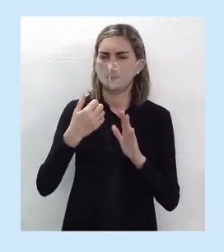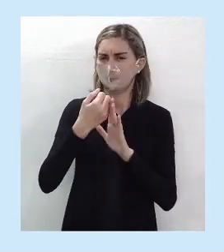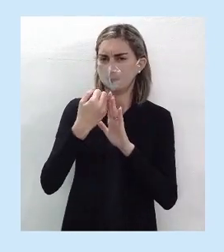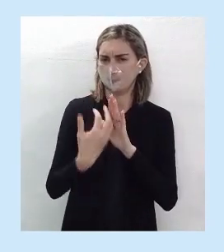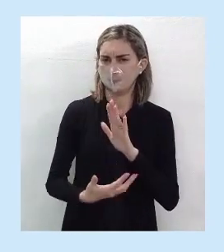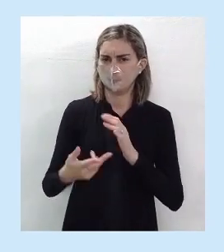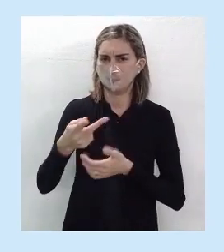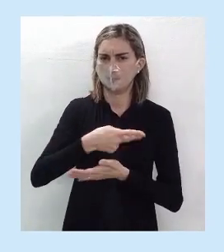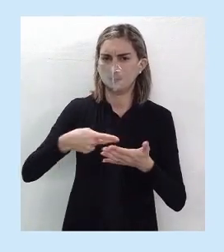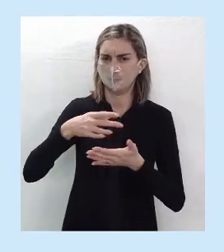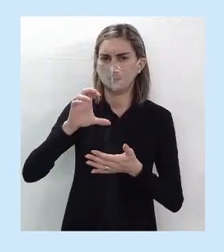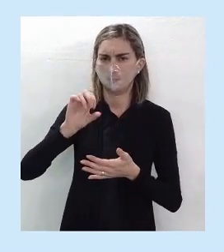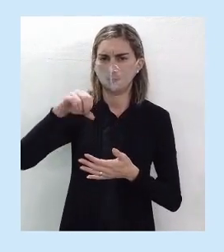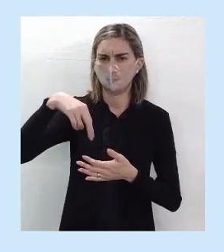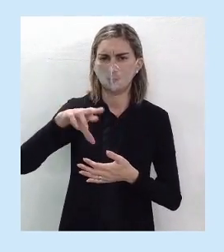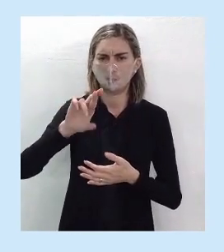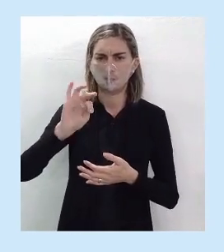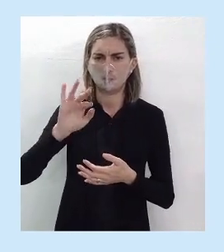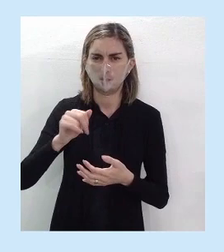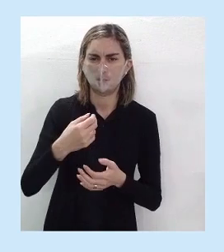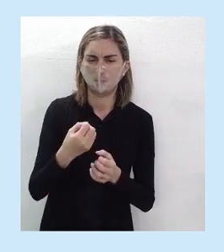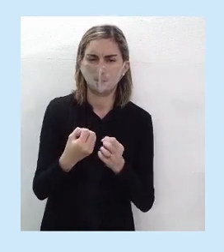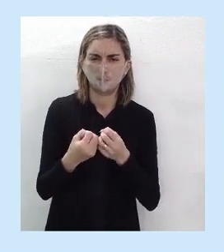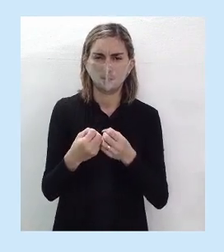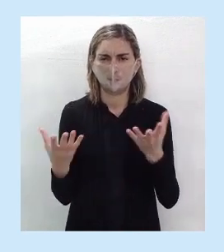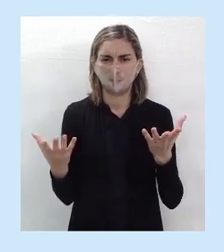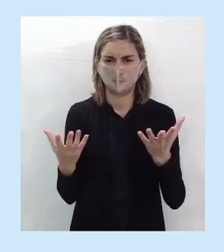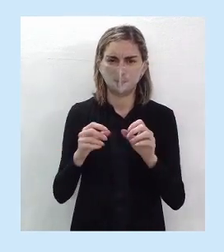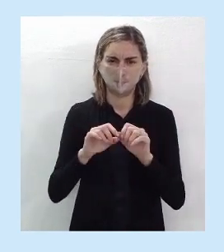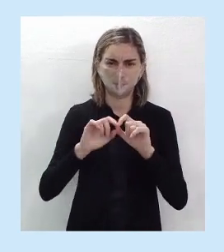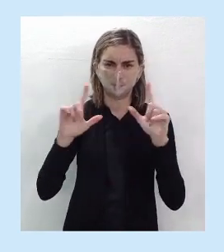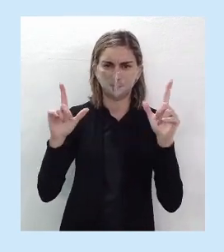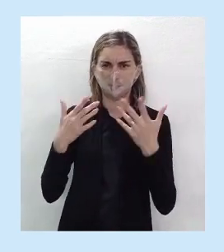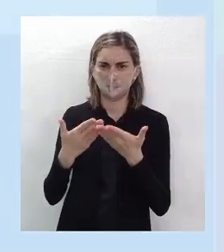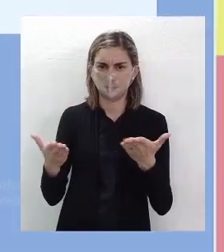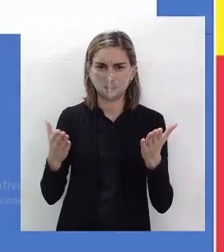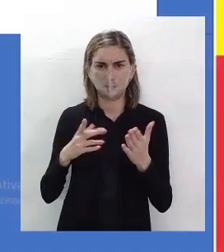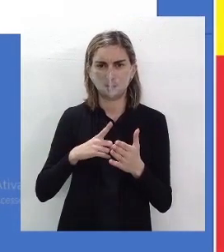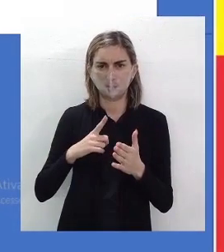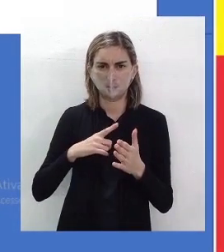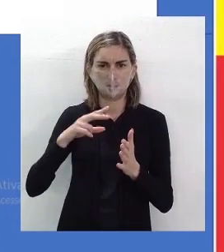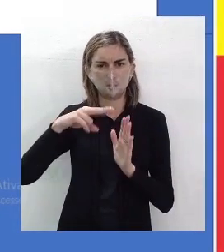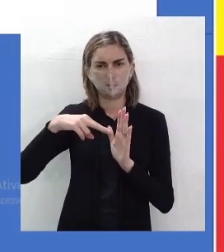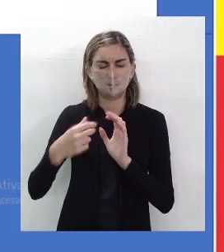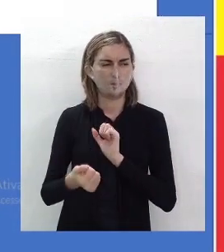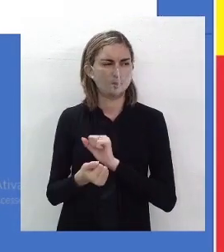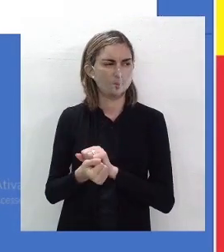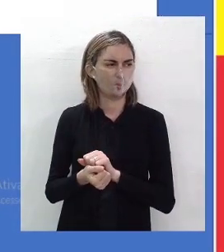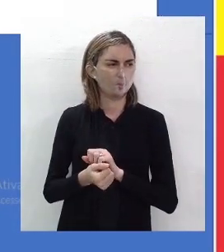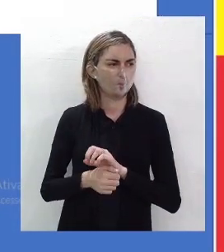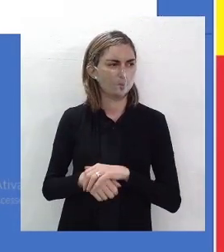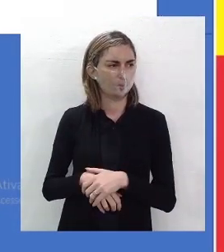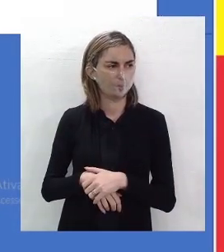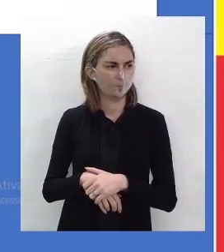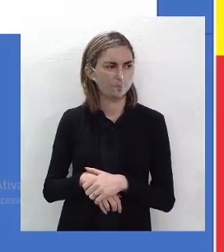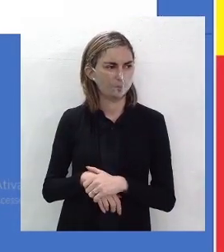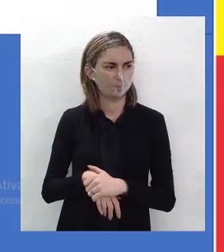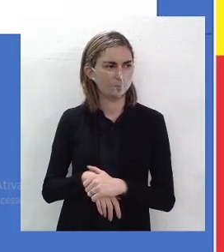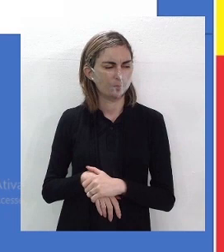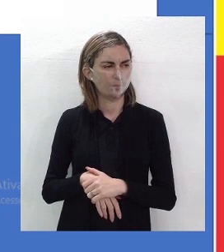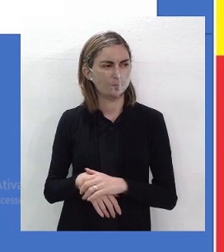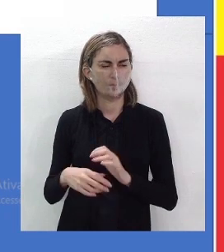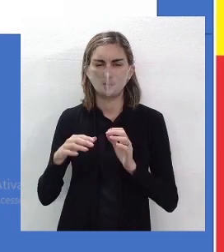de poesia concreta, tá bem? Vai aparecer para vocês agora e a gente vai dar uma lida juntos rapidinho.